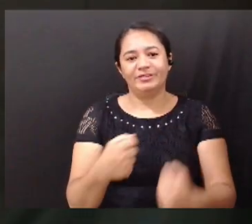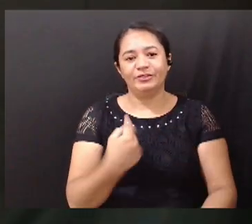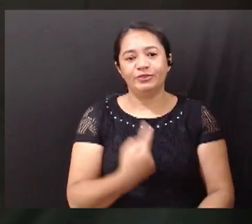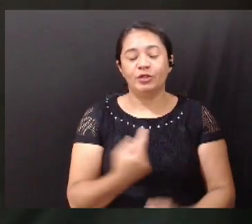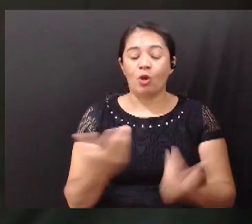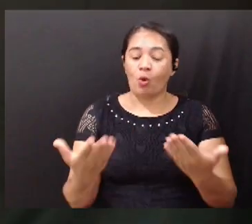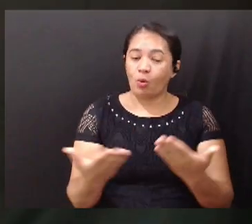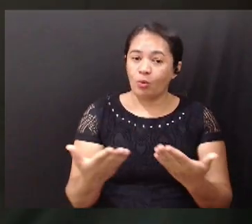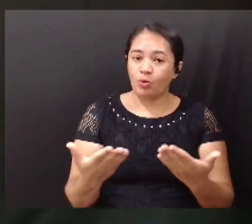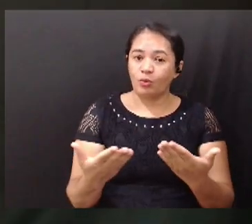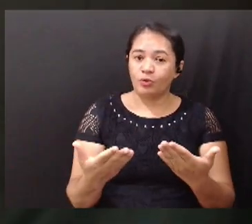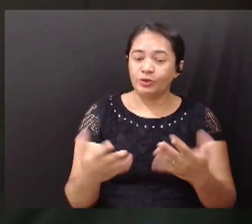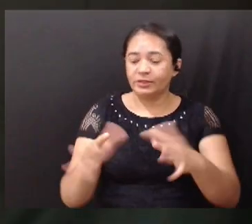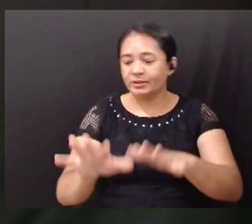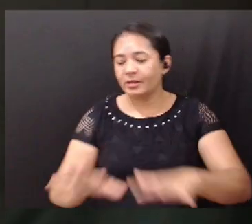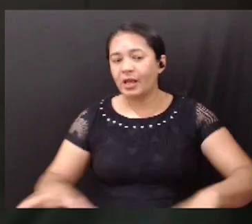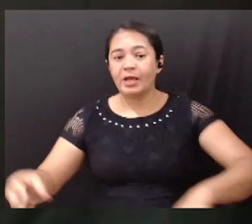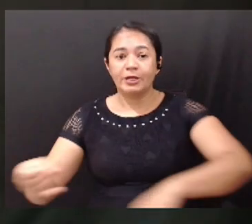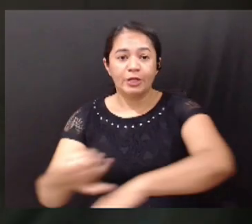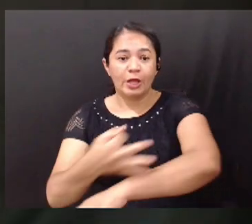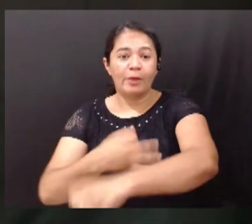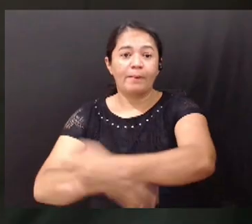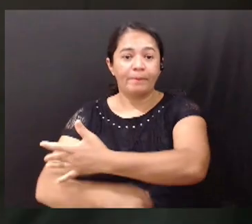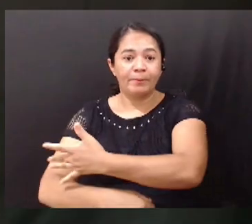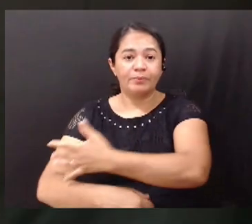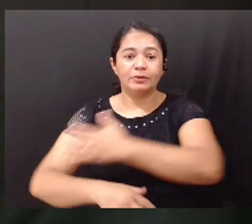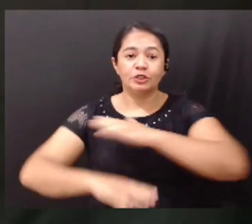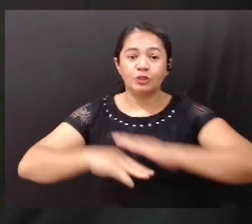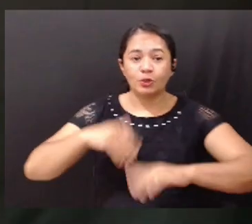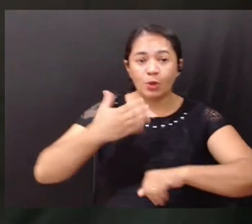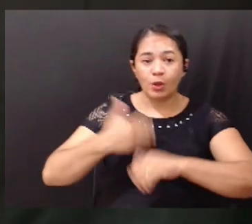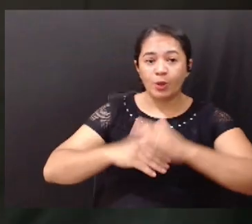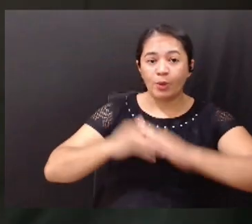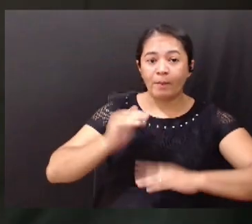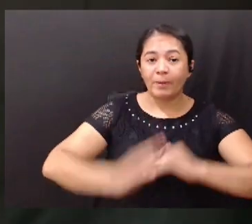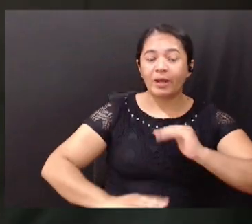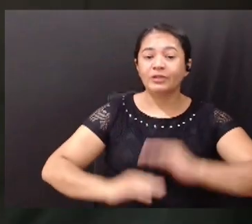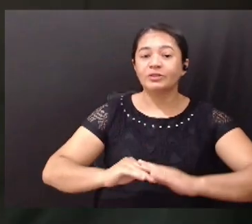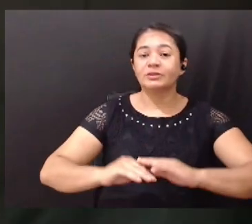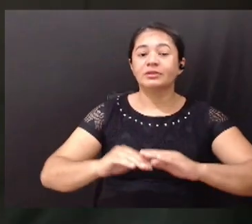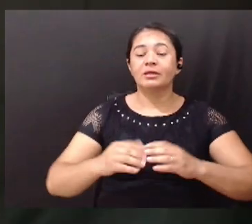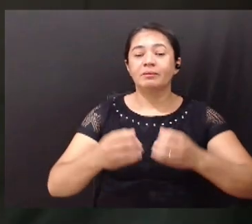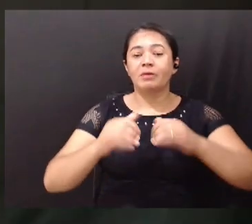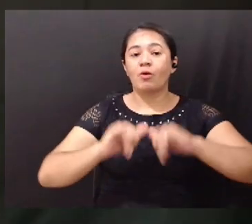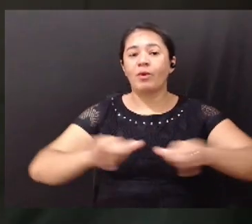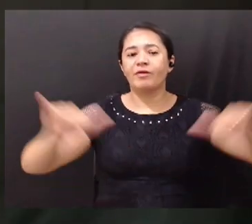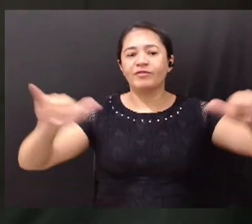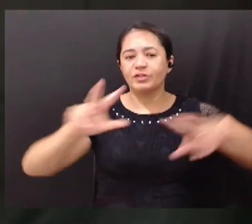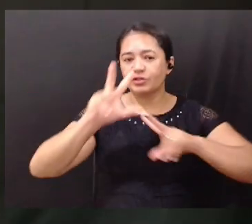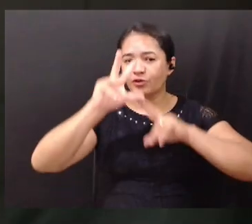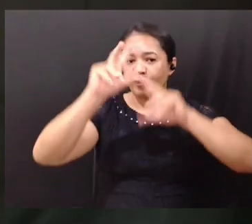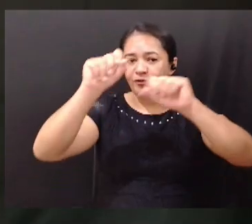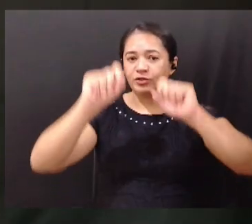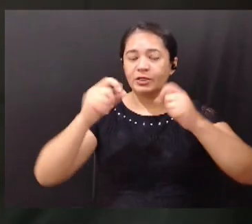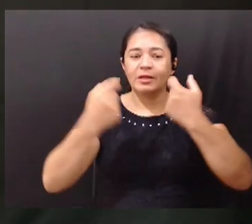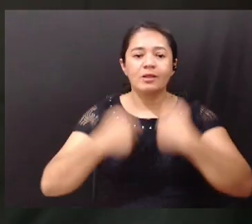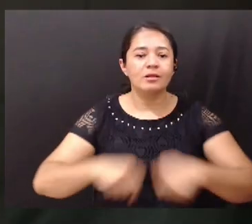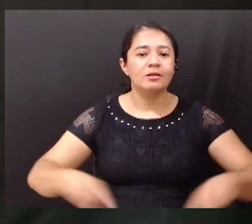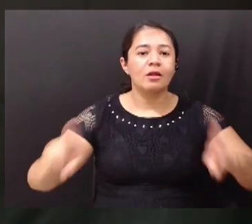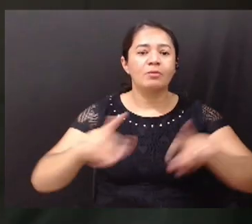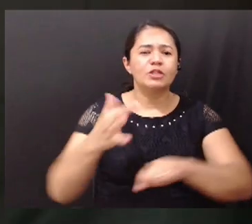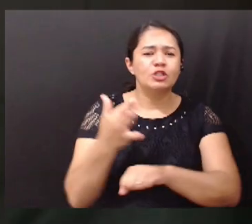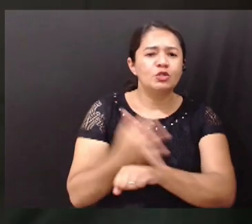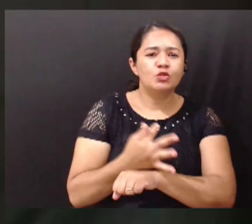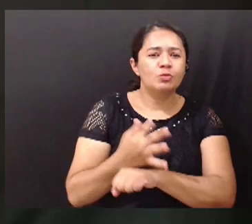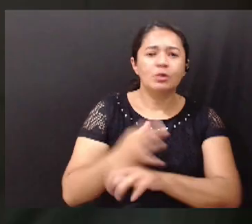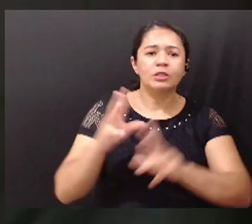campo emocional quanto no prático. E a mensagem mais forte que fica é que a gente não precisa dar conta de tudo, mas a gente precisa